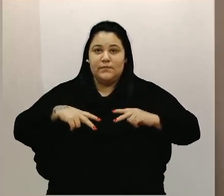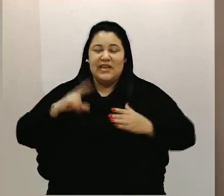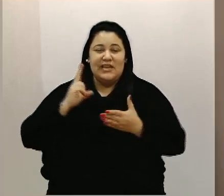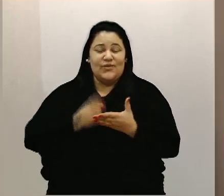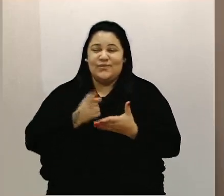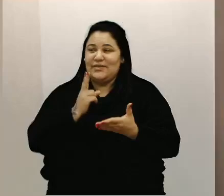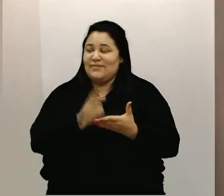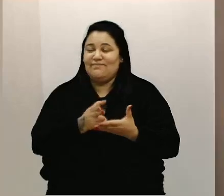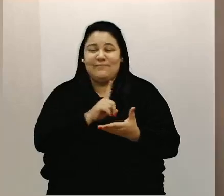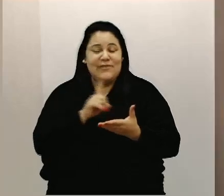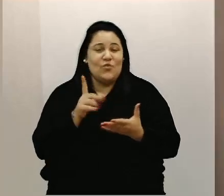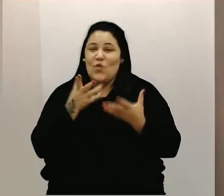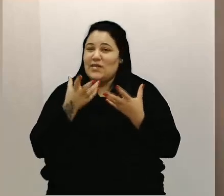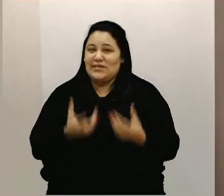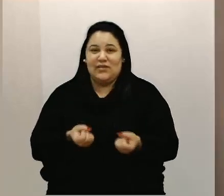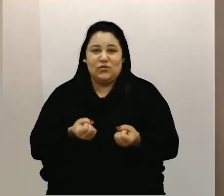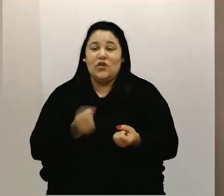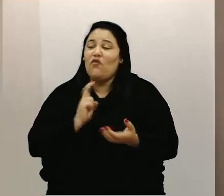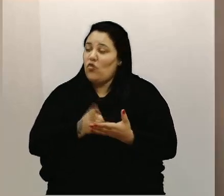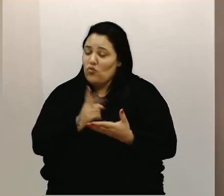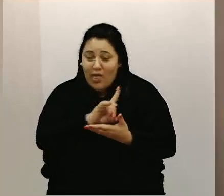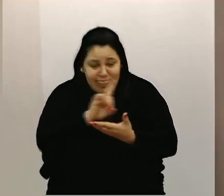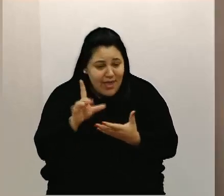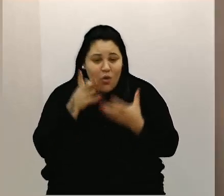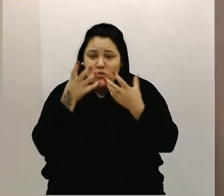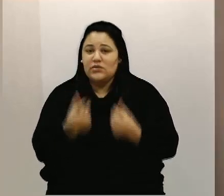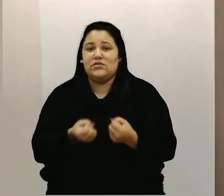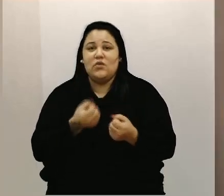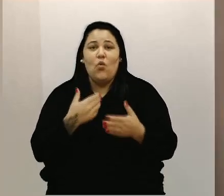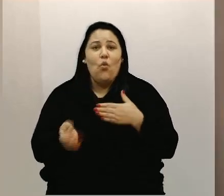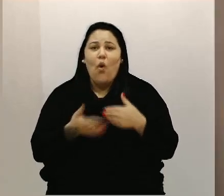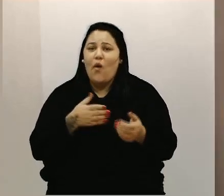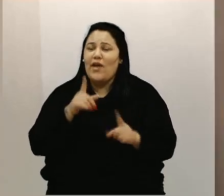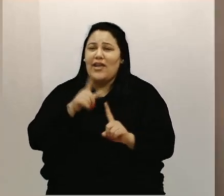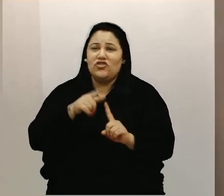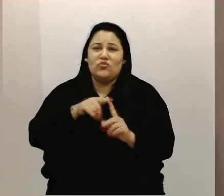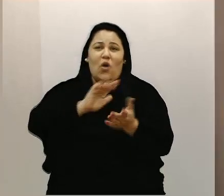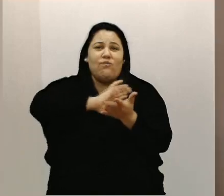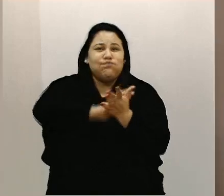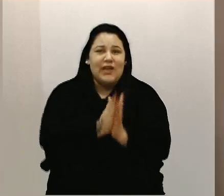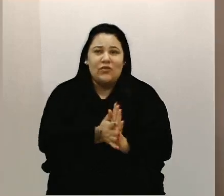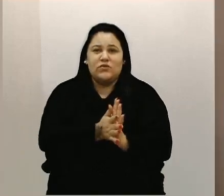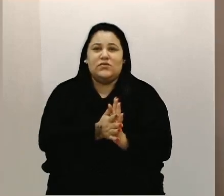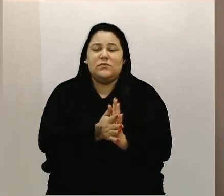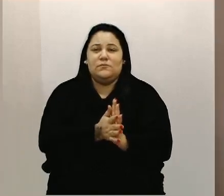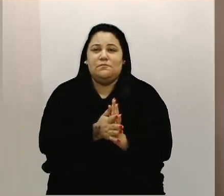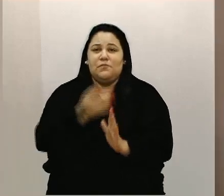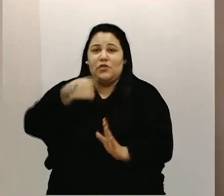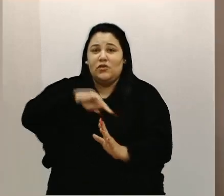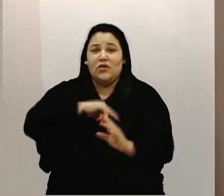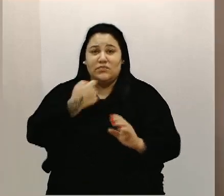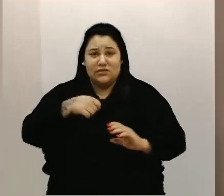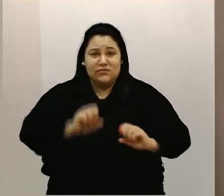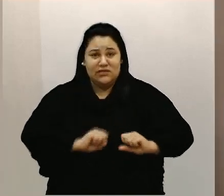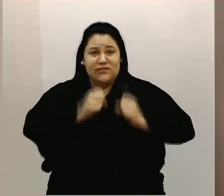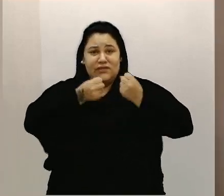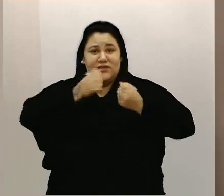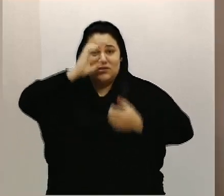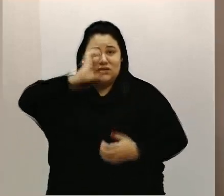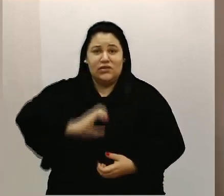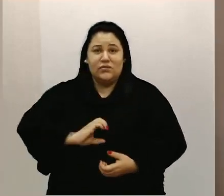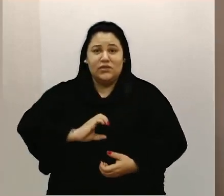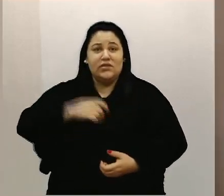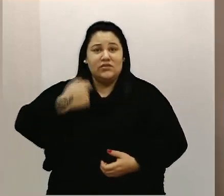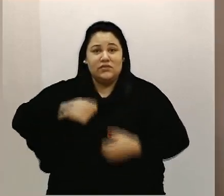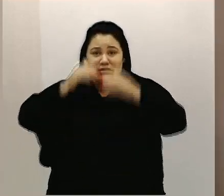continuarei reprovando qualquer discriminação. Nós temos que defender o ser humano, nós temos que